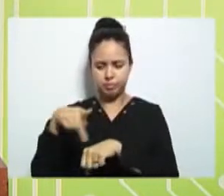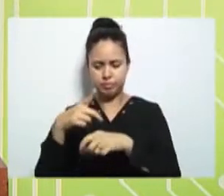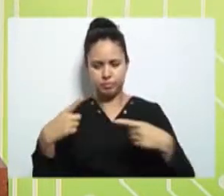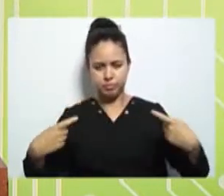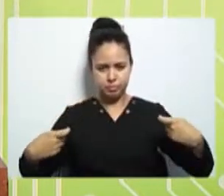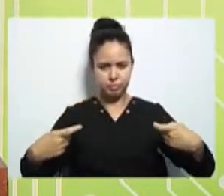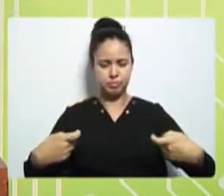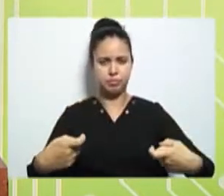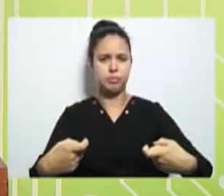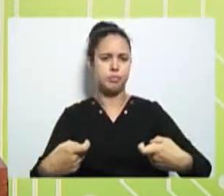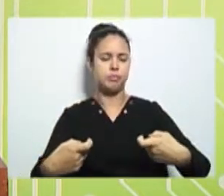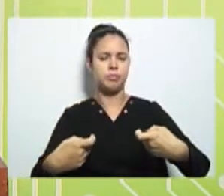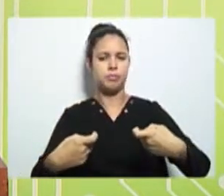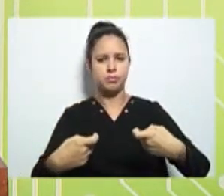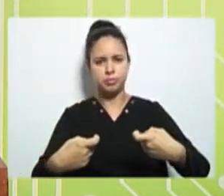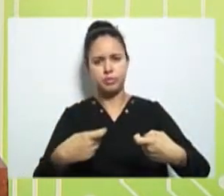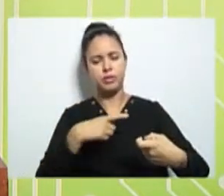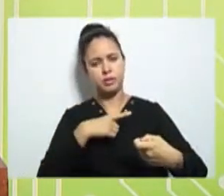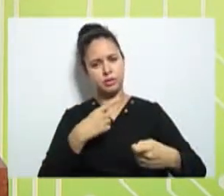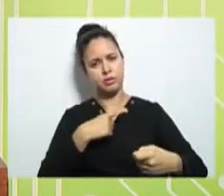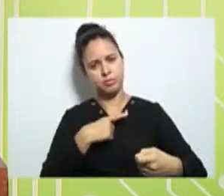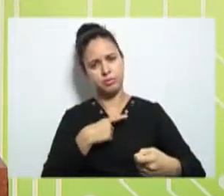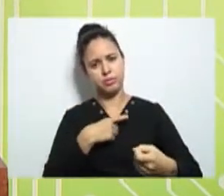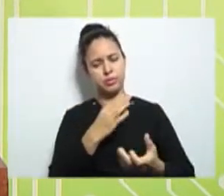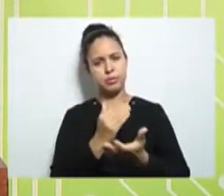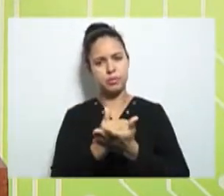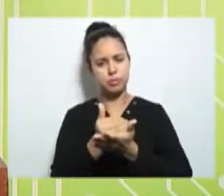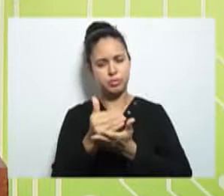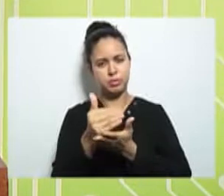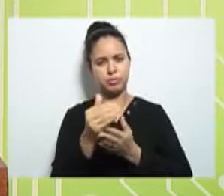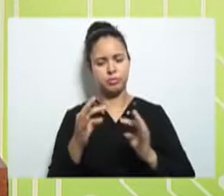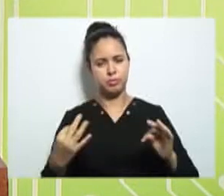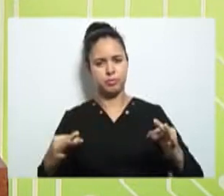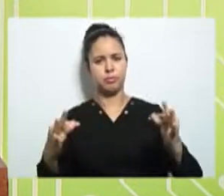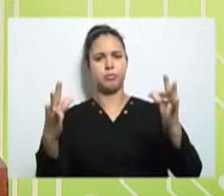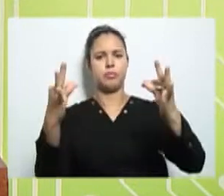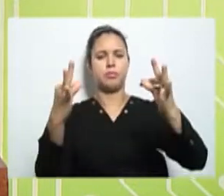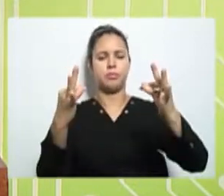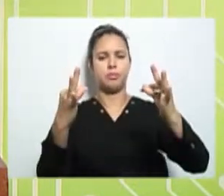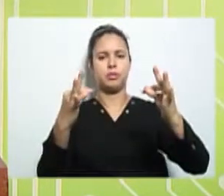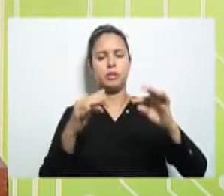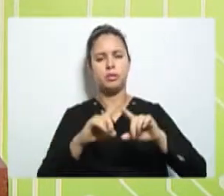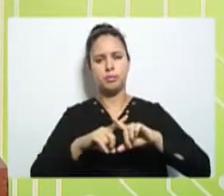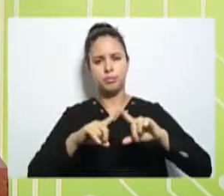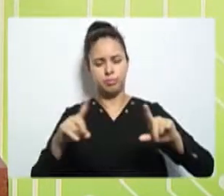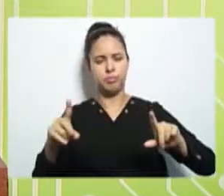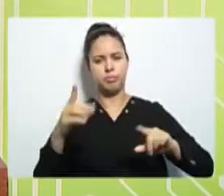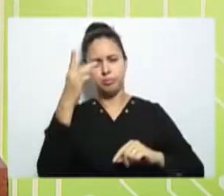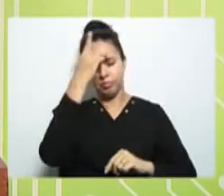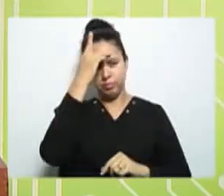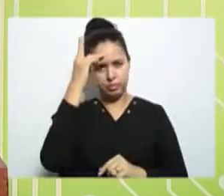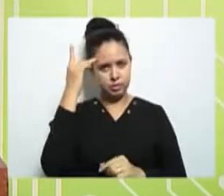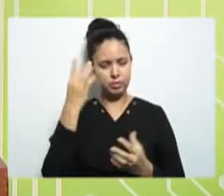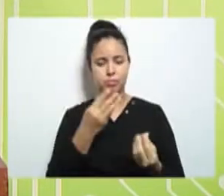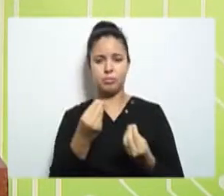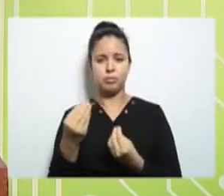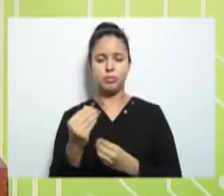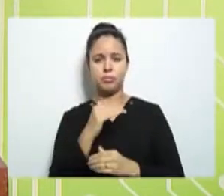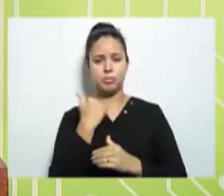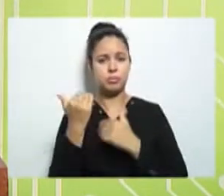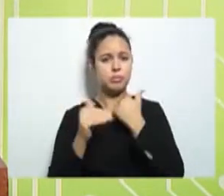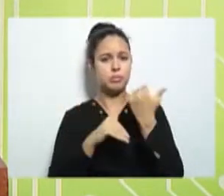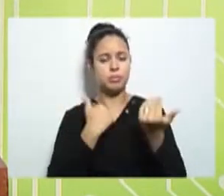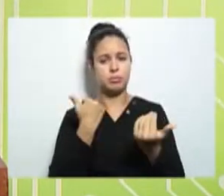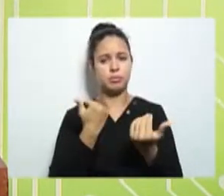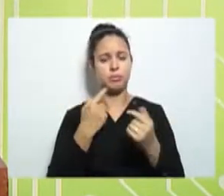Porque muita gente teve que se sacrificar para isso, né? A gente perdeu em relação a questões humanas, mas a gente ganhou